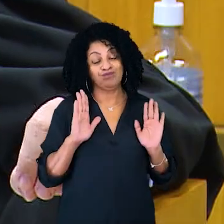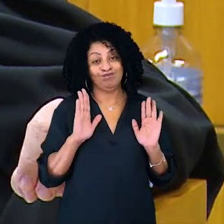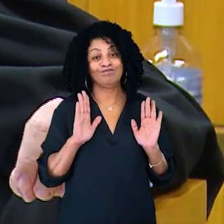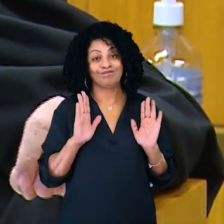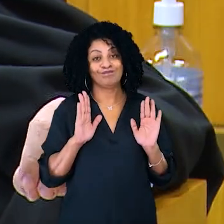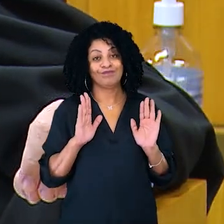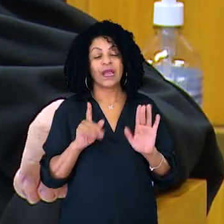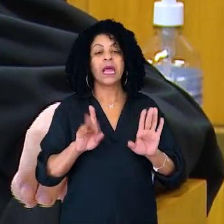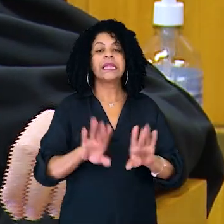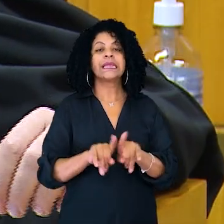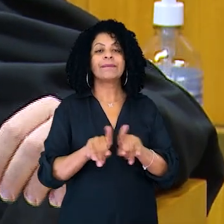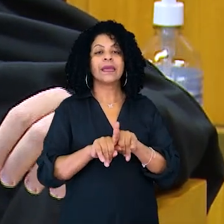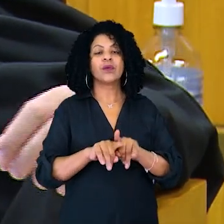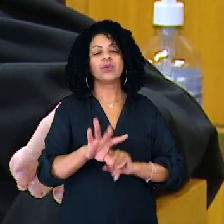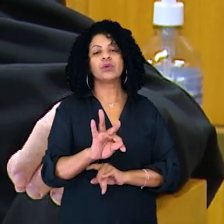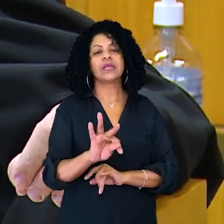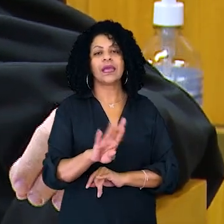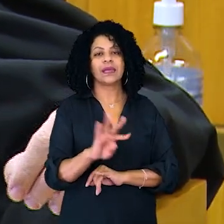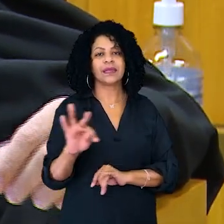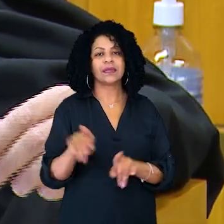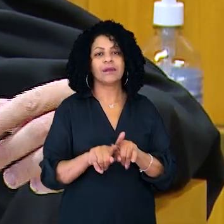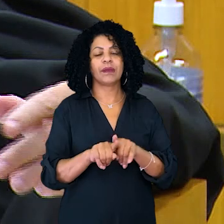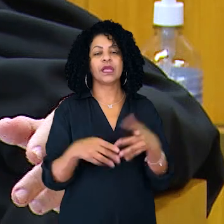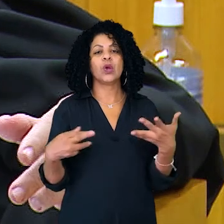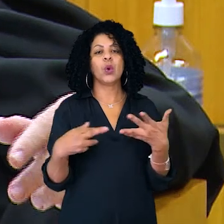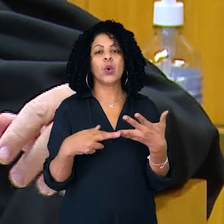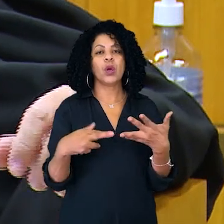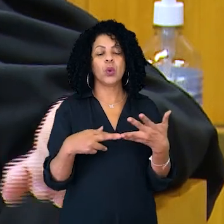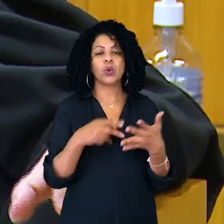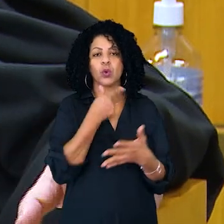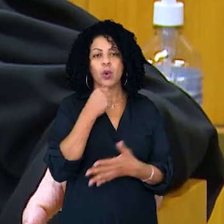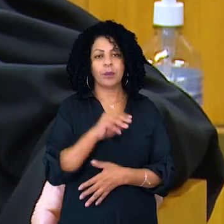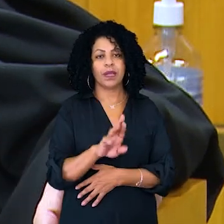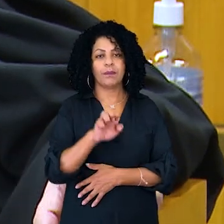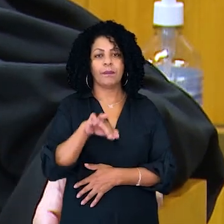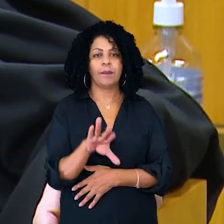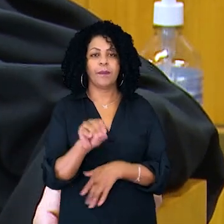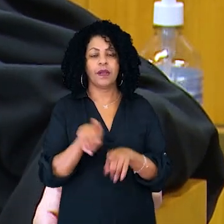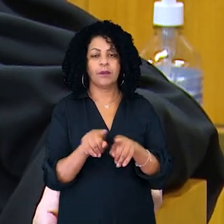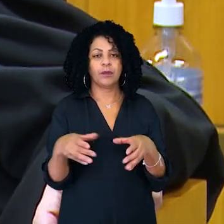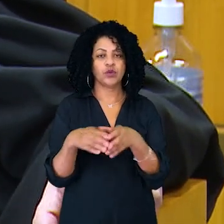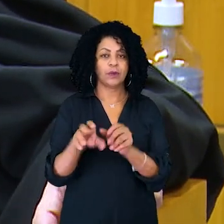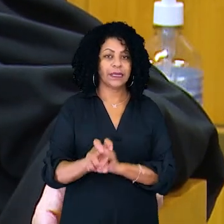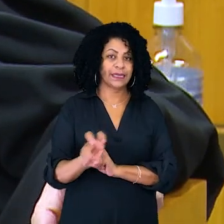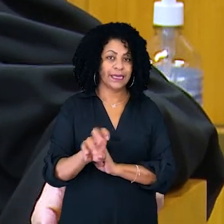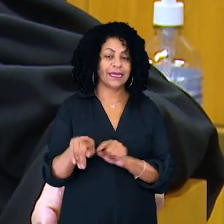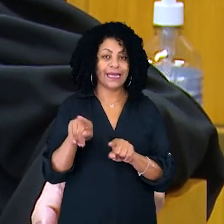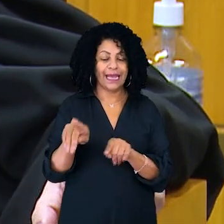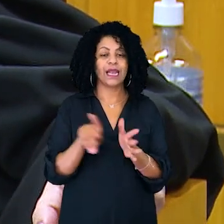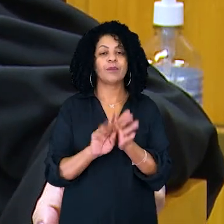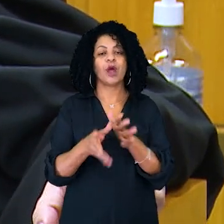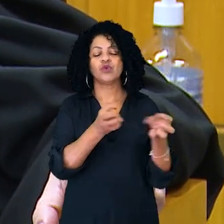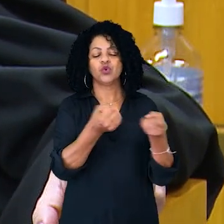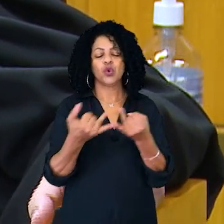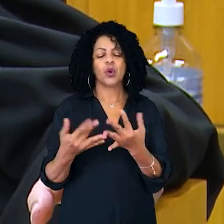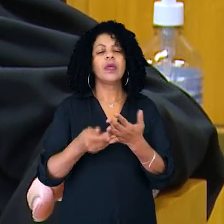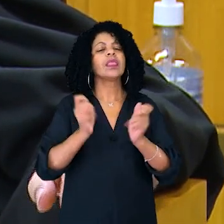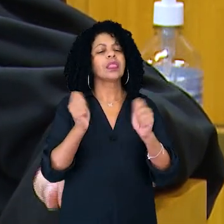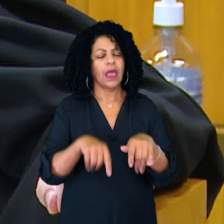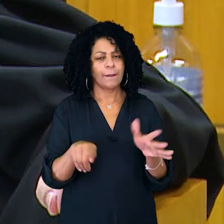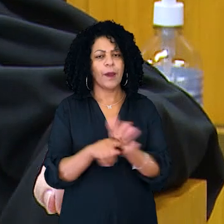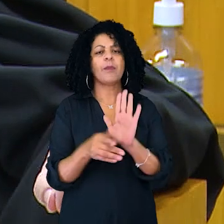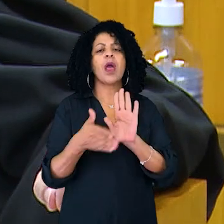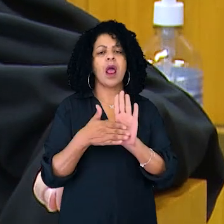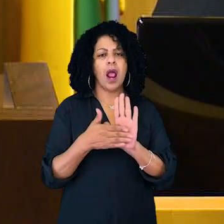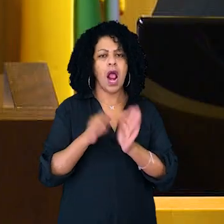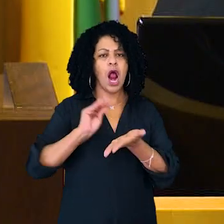No Tribunal Superior do Trabalho, o relator do recurso foi o ministro Breno Medeiros, da 5ª turma. Ele ressaltou que é possível